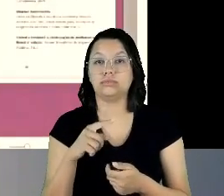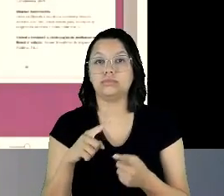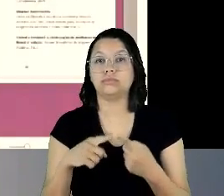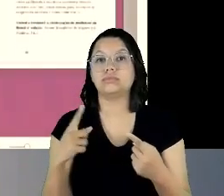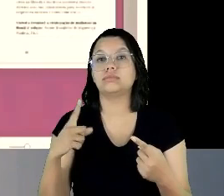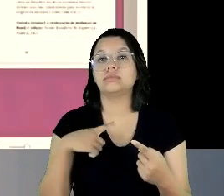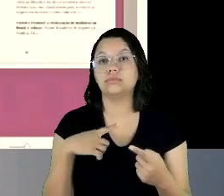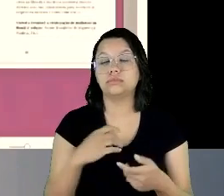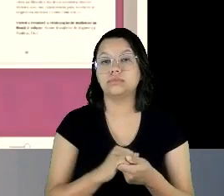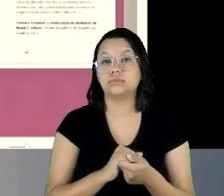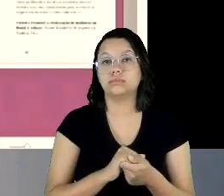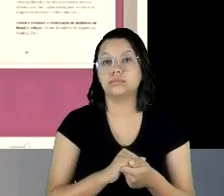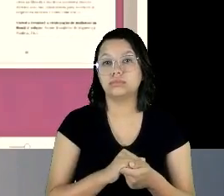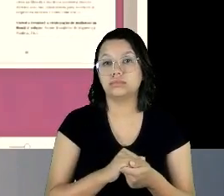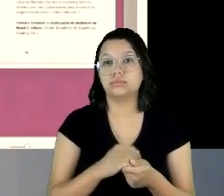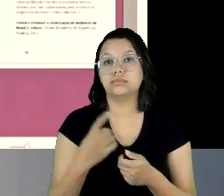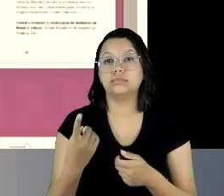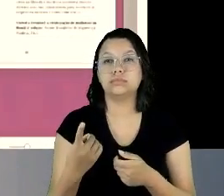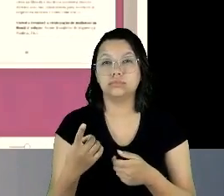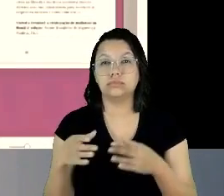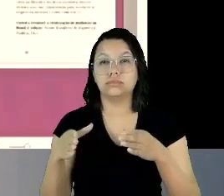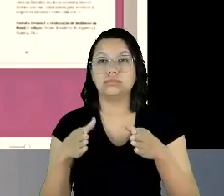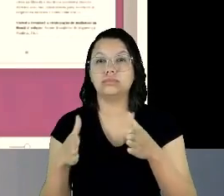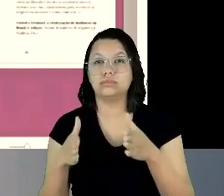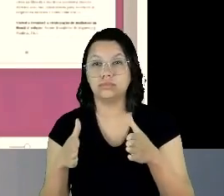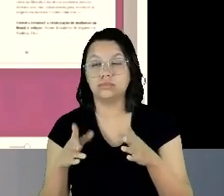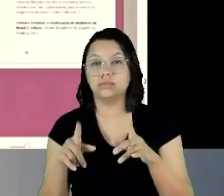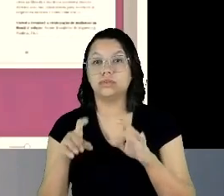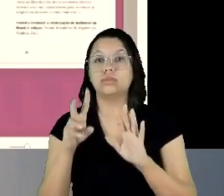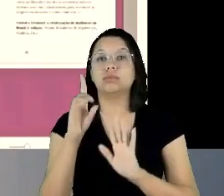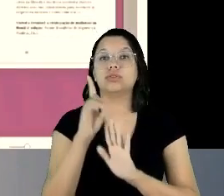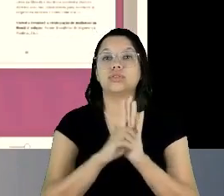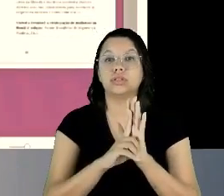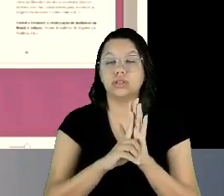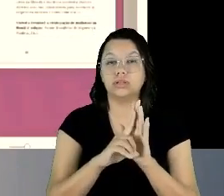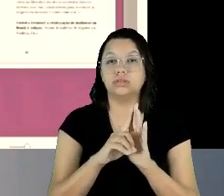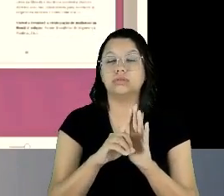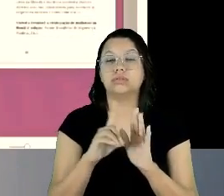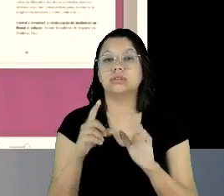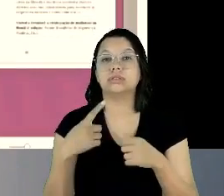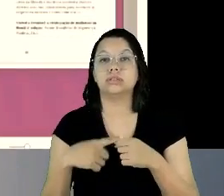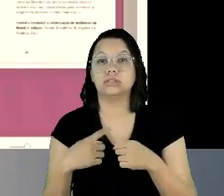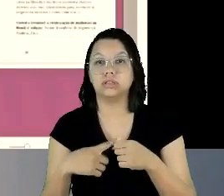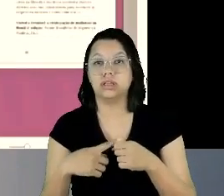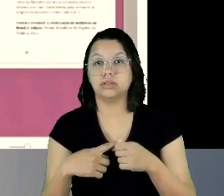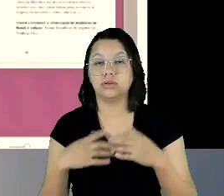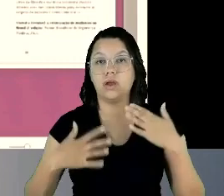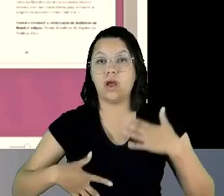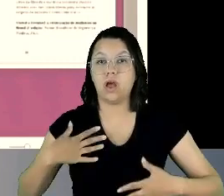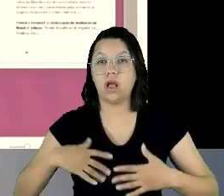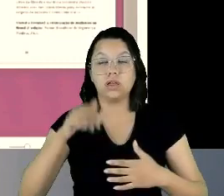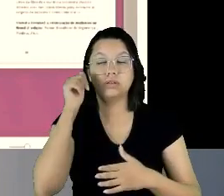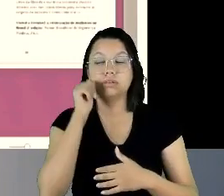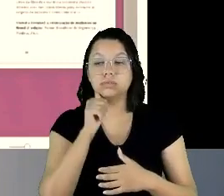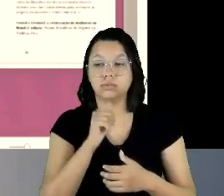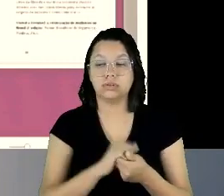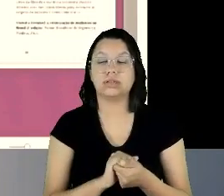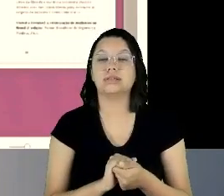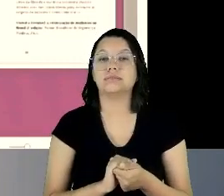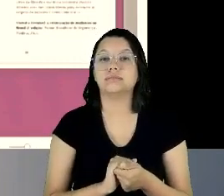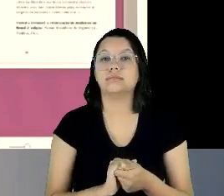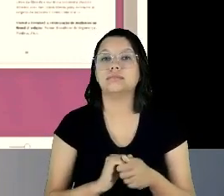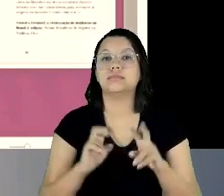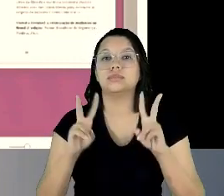mas tem uma seção sobre direitos da cidade e o corpo da mulher, principalmente a partir das intersecções